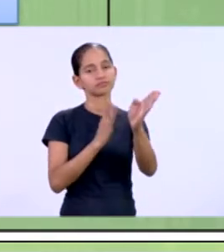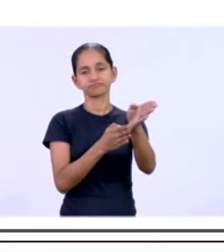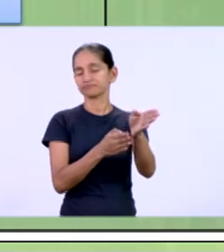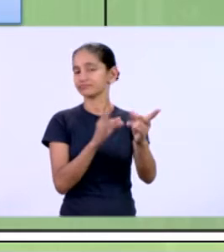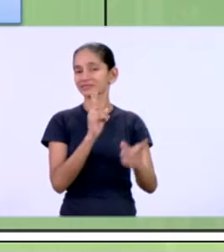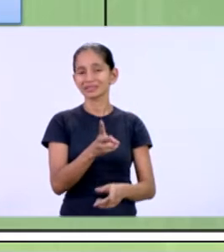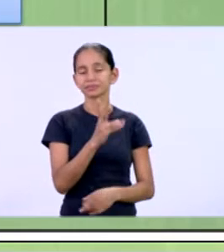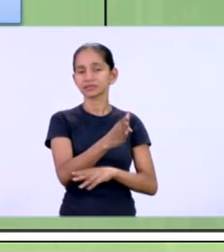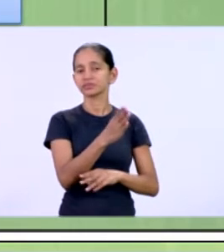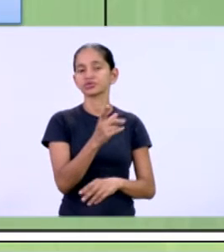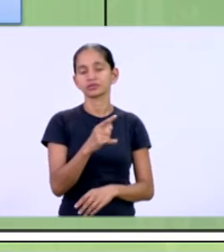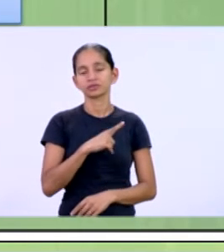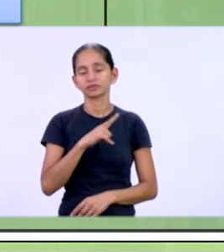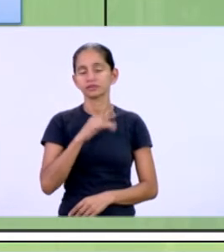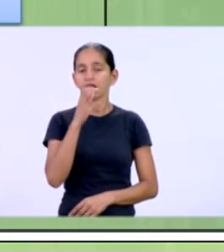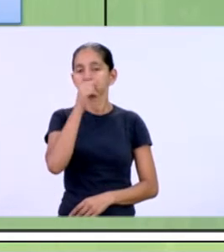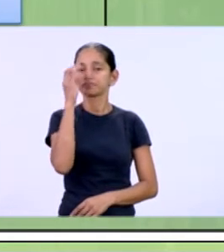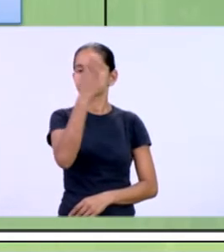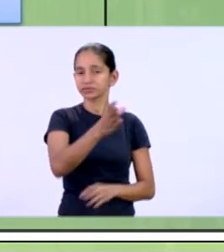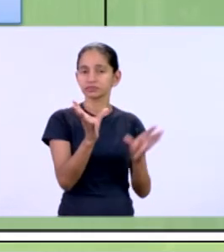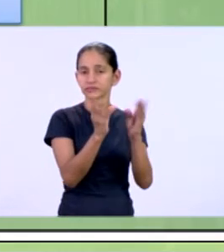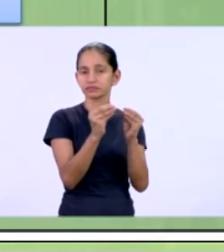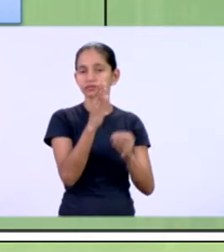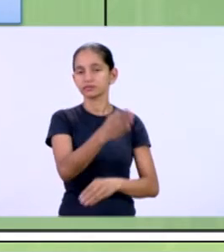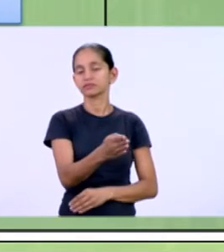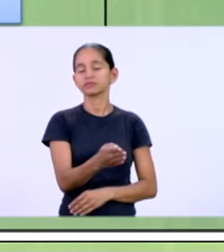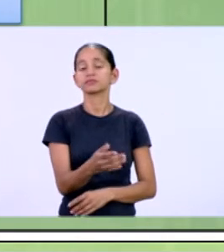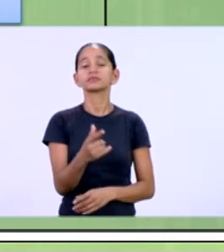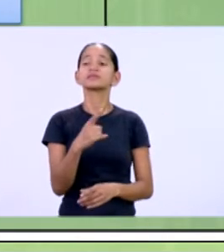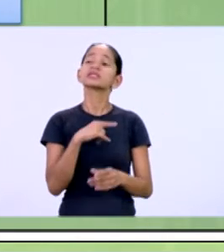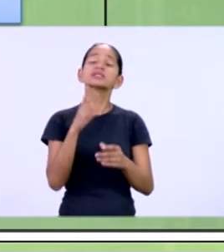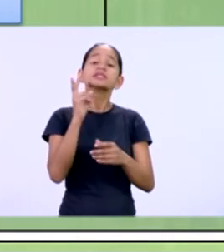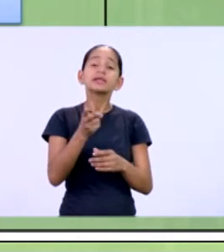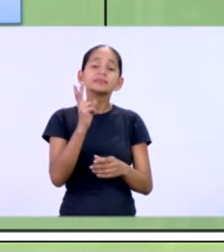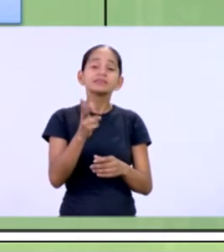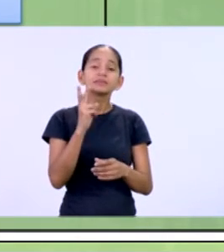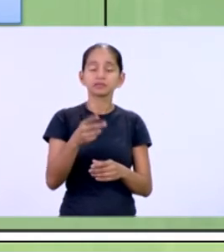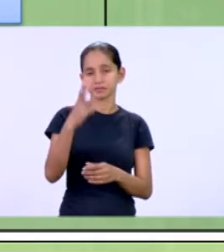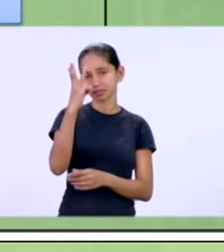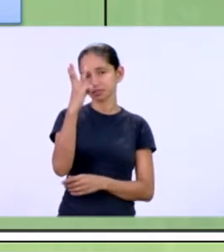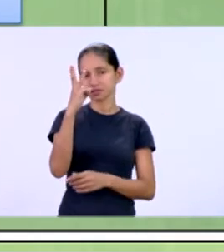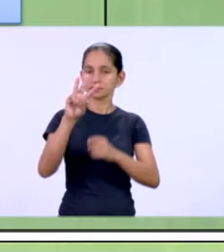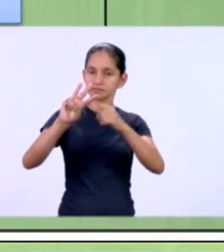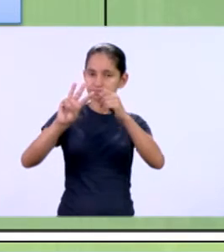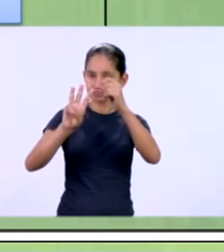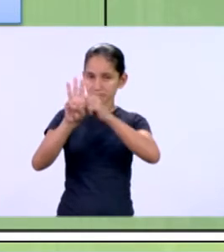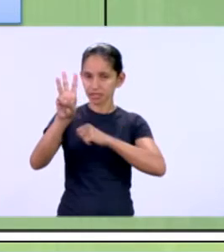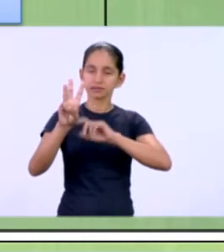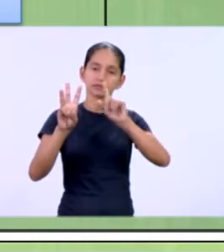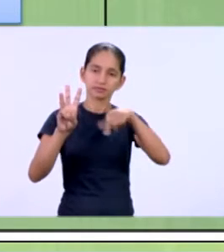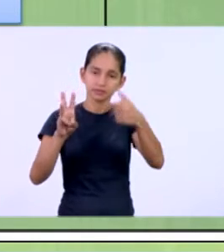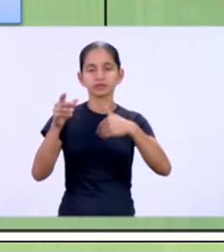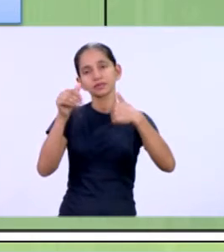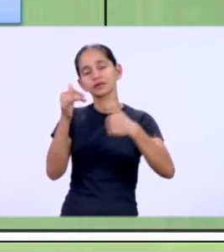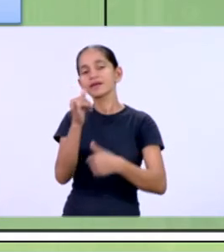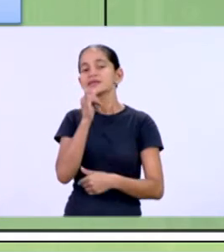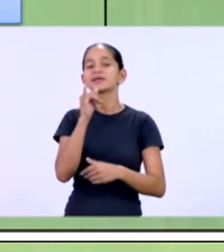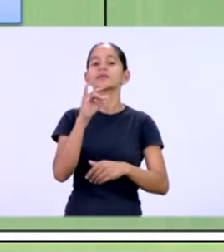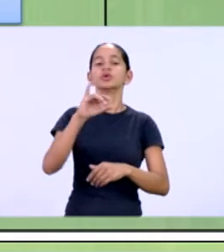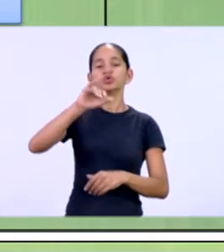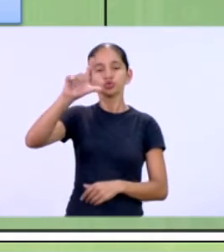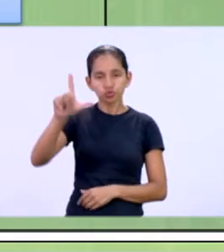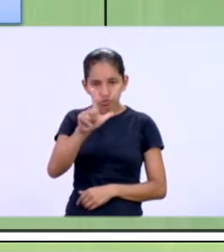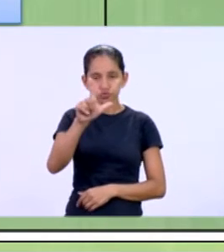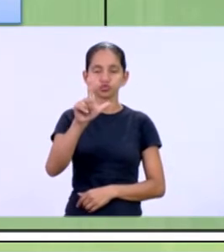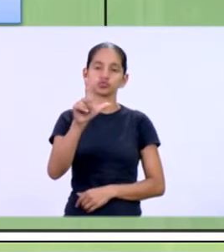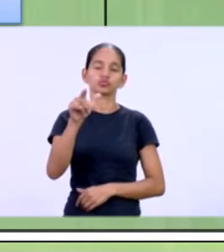imposto. Vou fazer isso em julho, agosto, setembro, mesma dinâmica, vezes 3, vezes 0,65, vezes